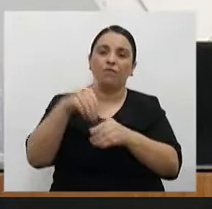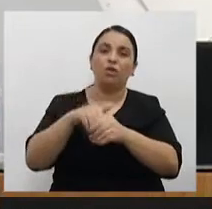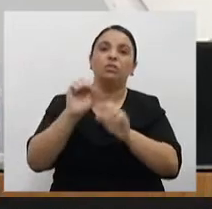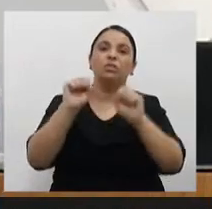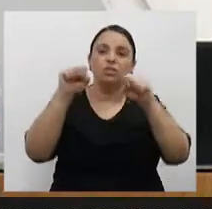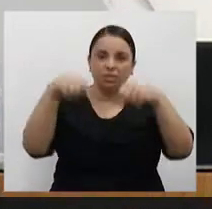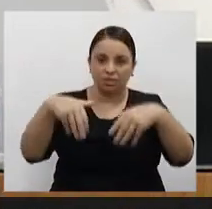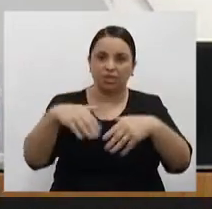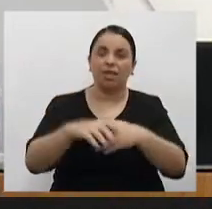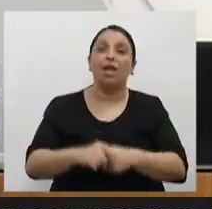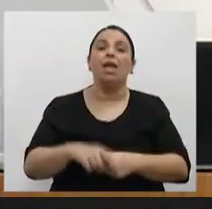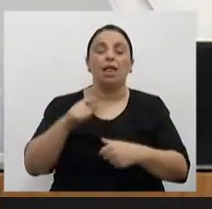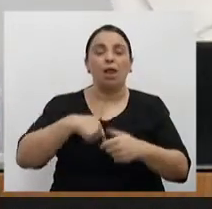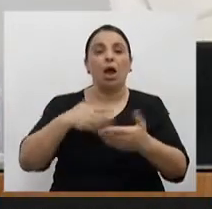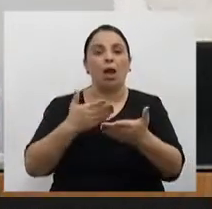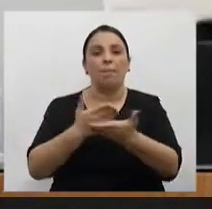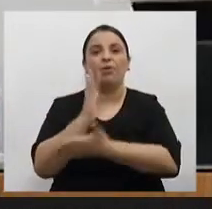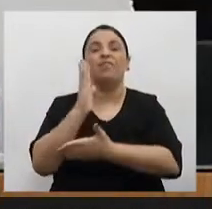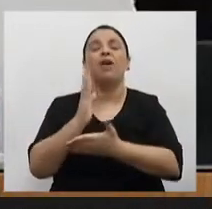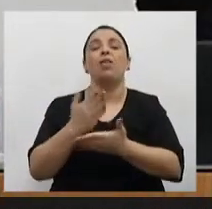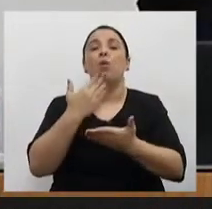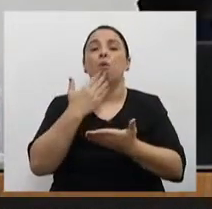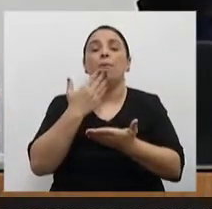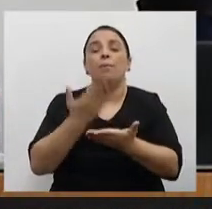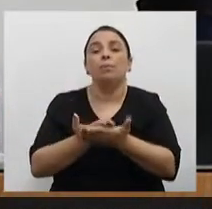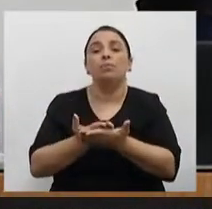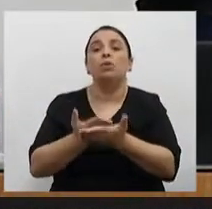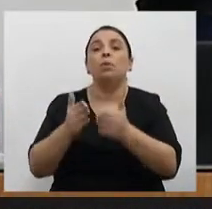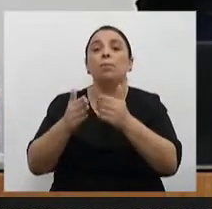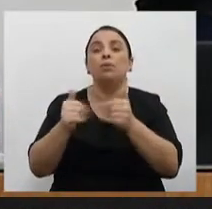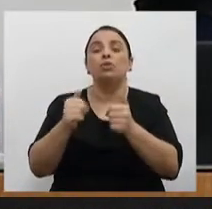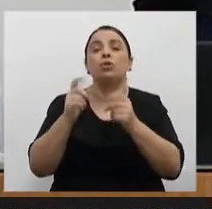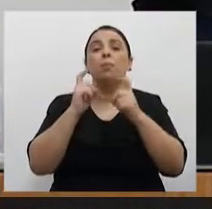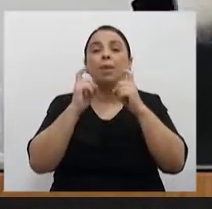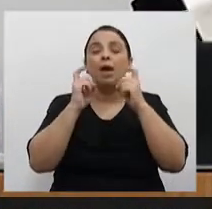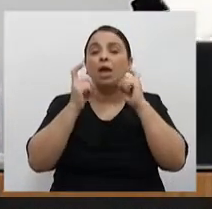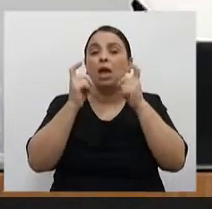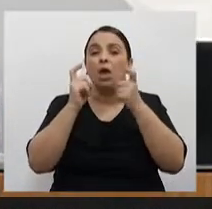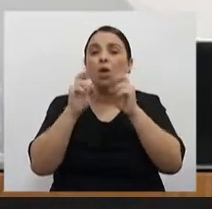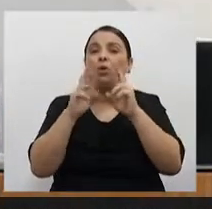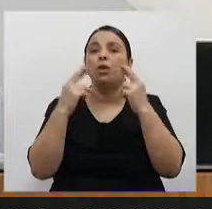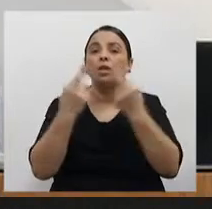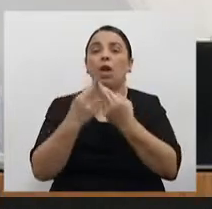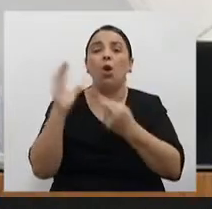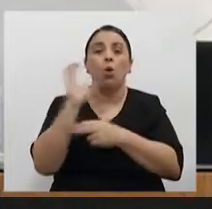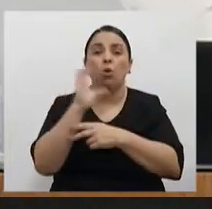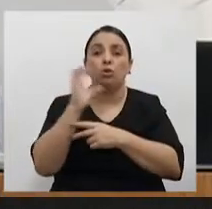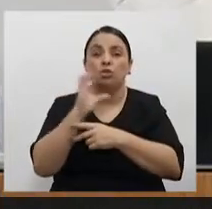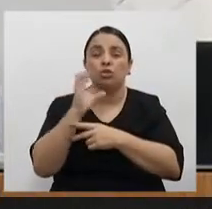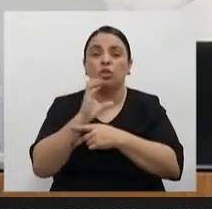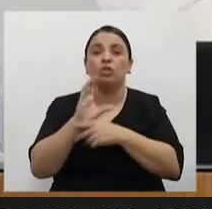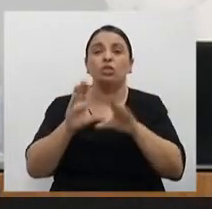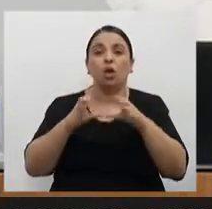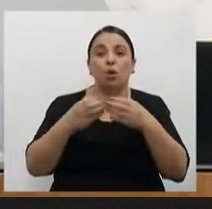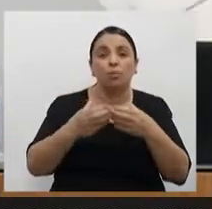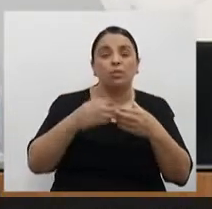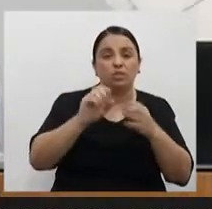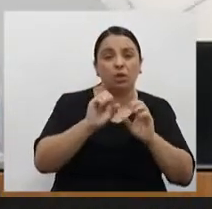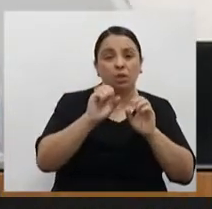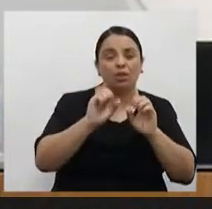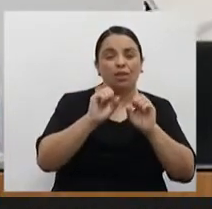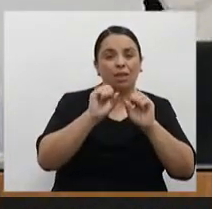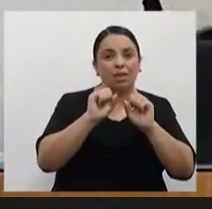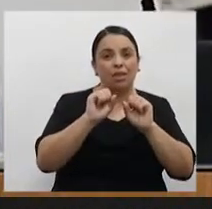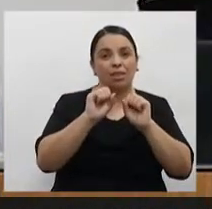fica aprovado o requerimento de solicitação da reunião urgente da comissão com o secretário de saúde. Segundo